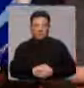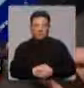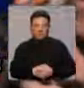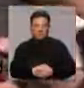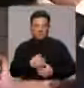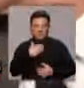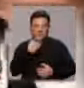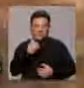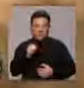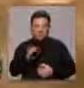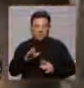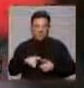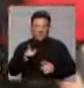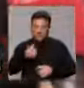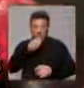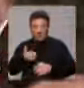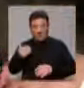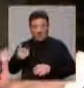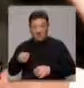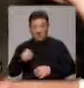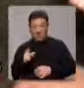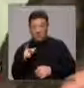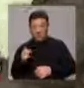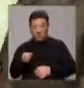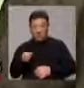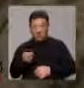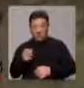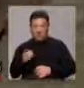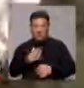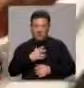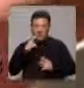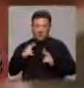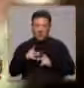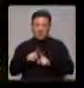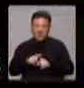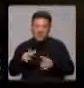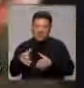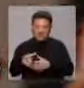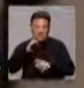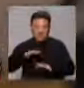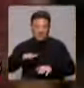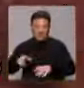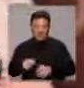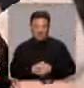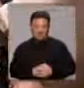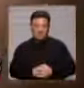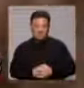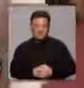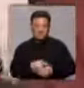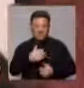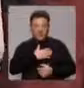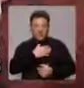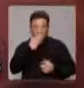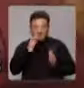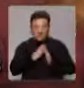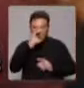Estou aqui como político. Já de manhã, Paulo Portas tinha evitado o encontro com os mesmos manifestantes. Não quero enfrentar as pessoas que estão lá